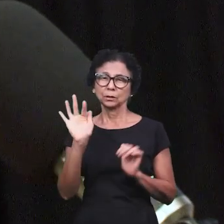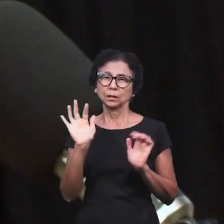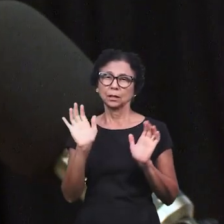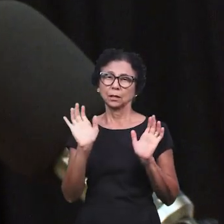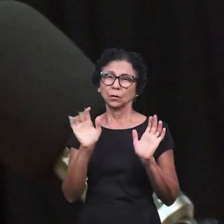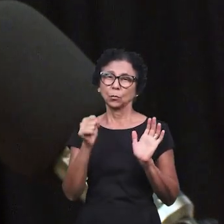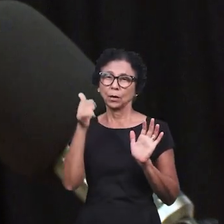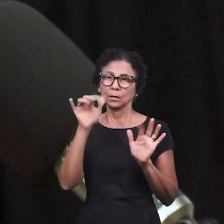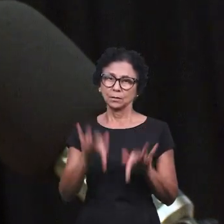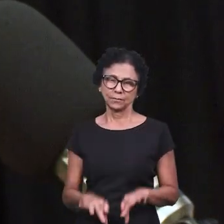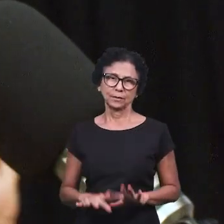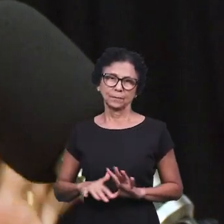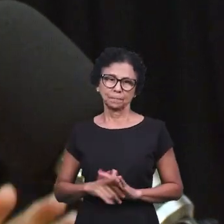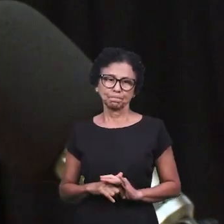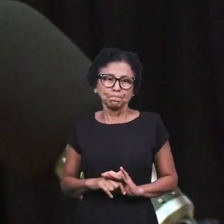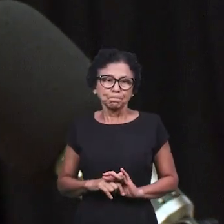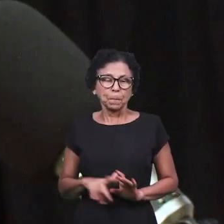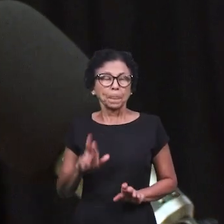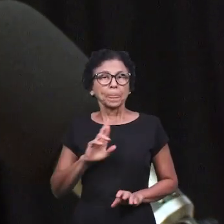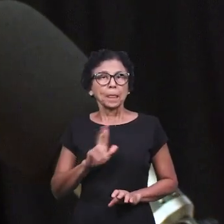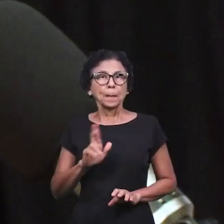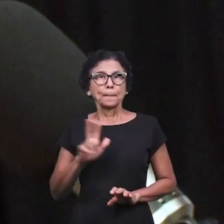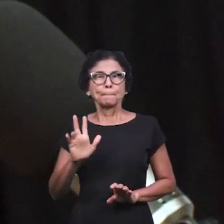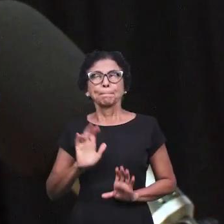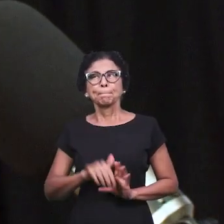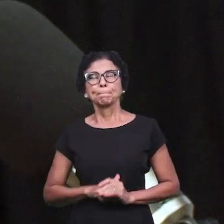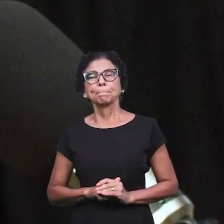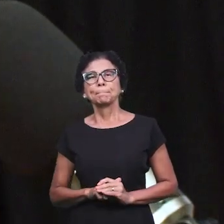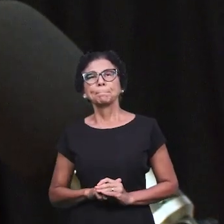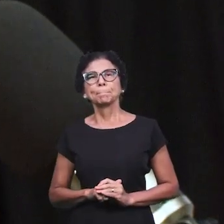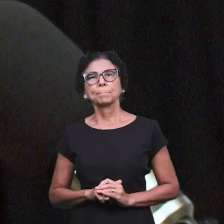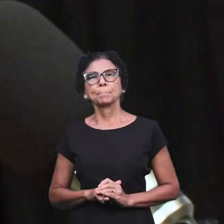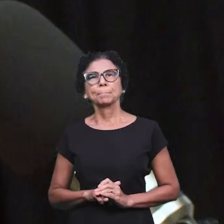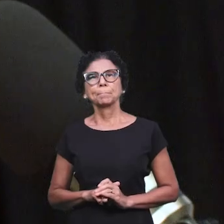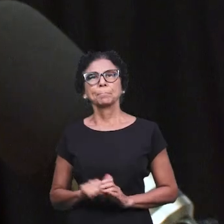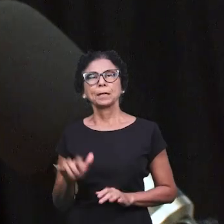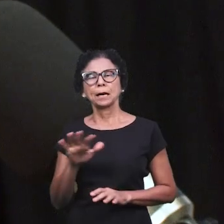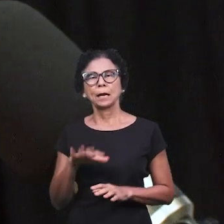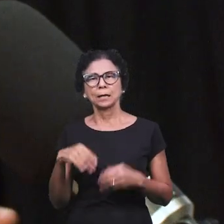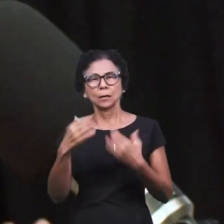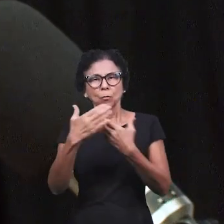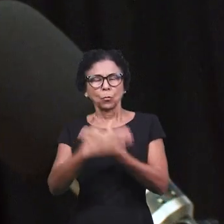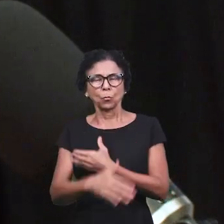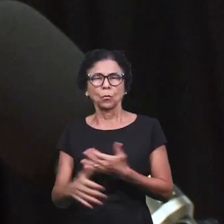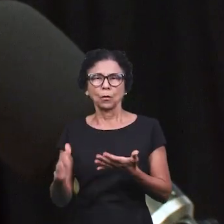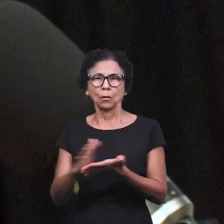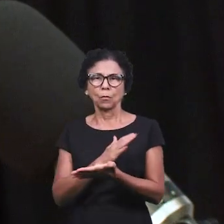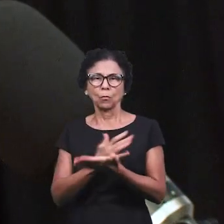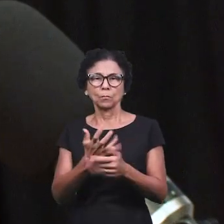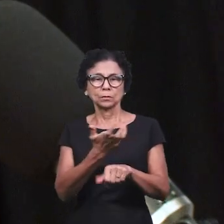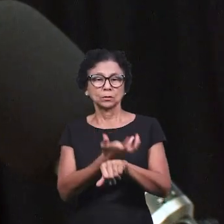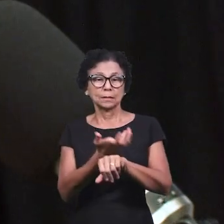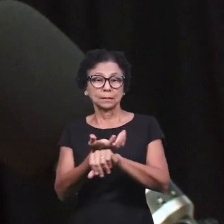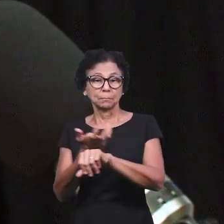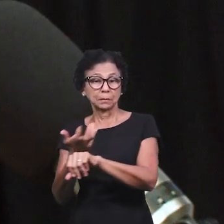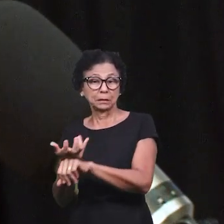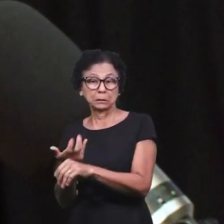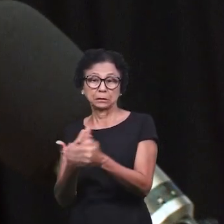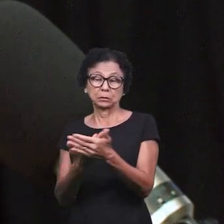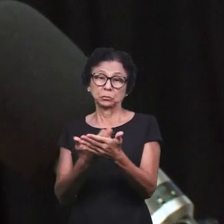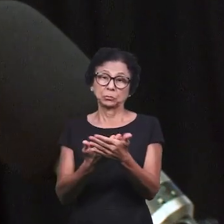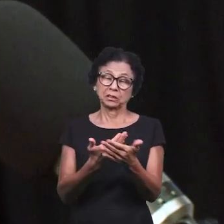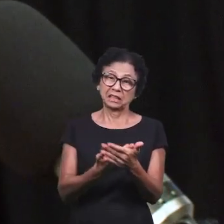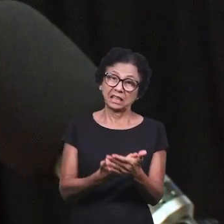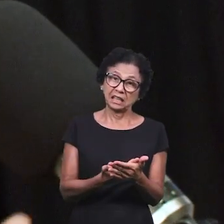Então, não era o meu concurso. Não era porque eu tinha estudado apenas algumas matérias, não